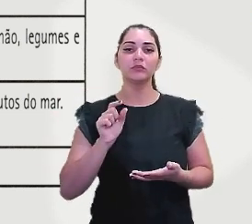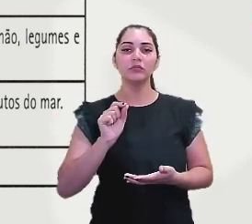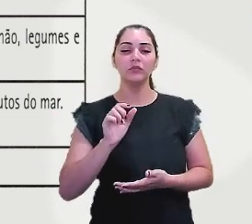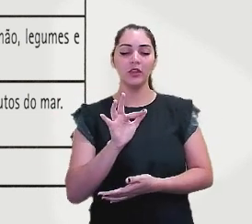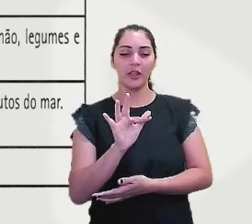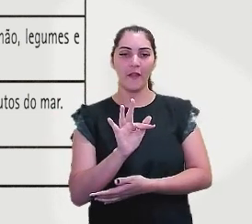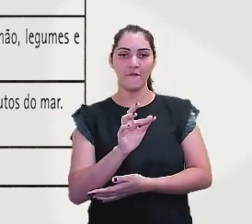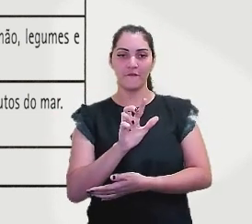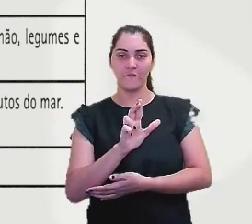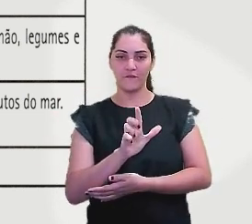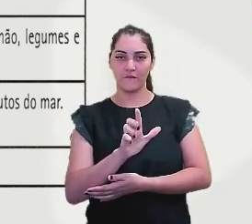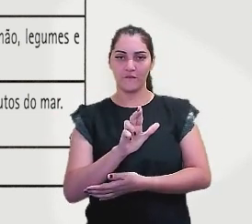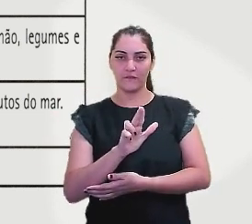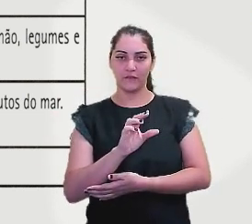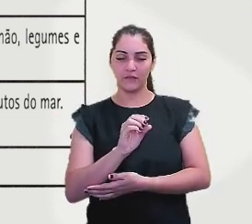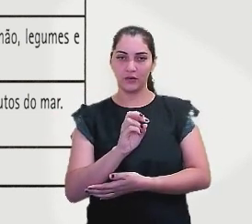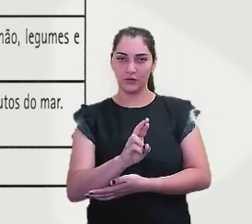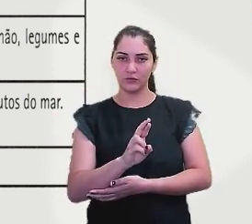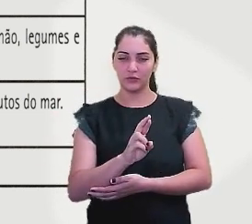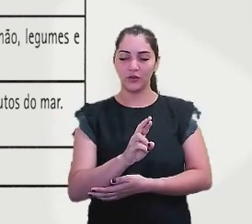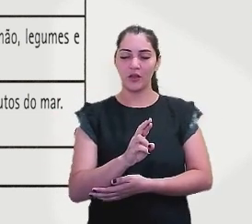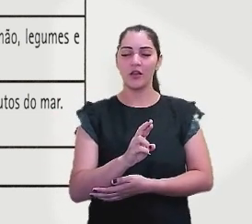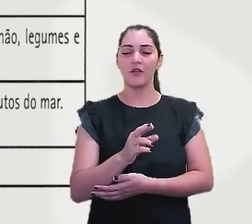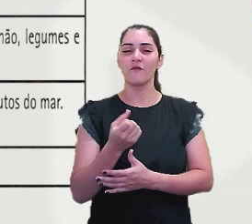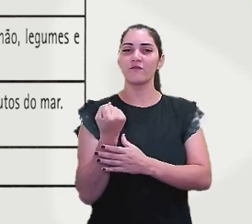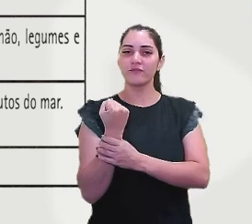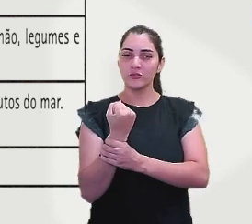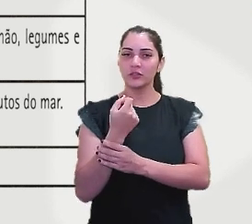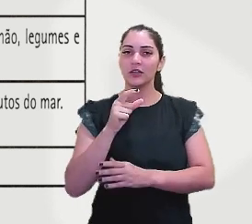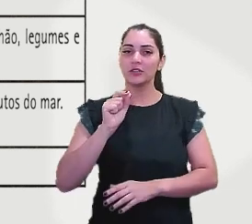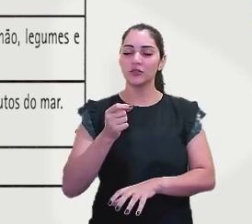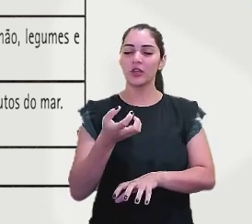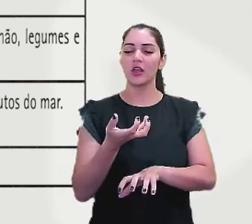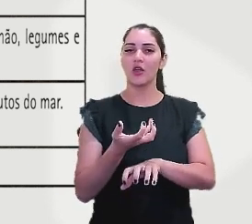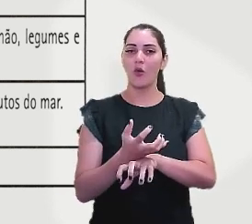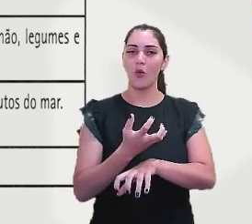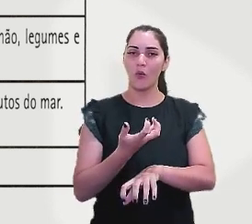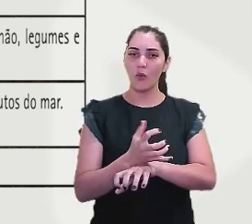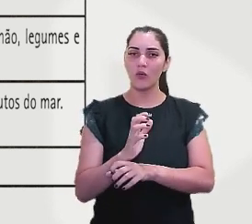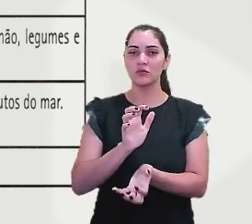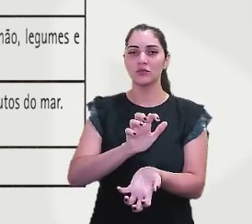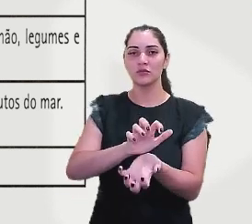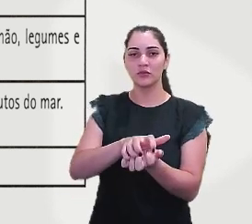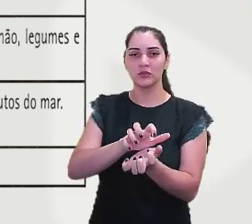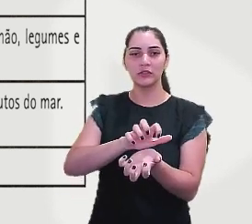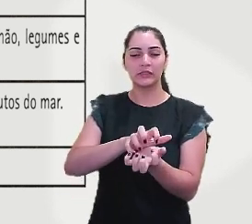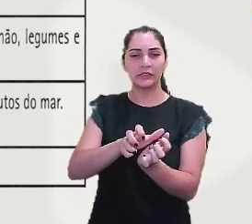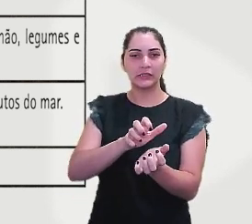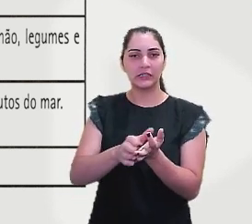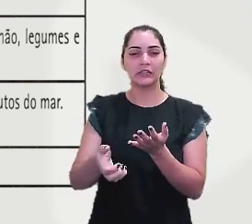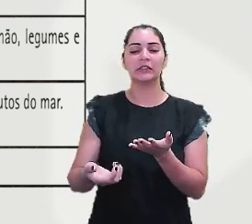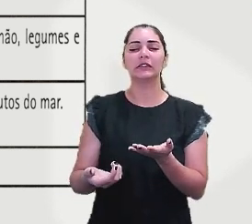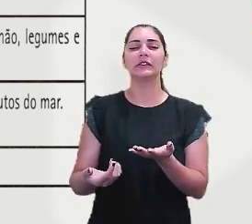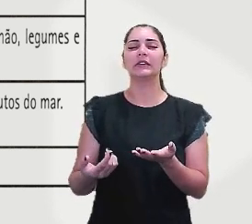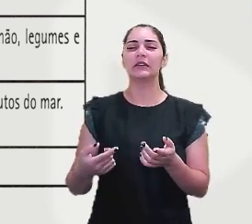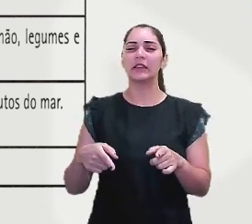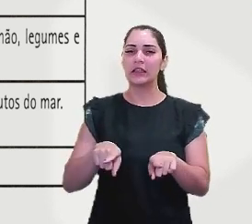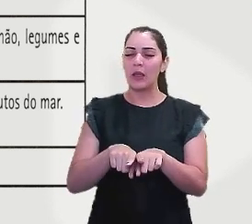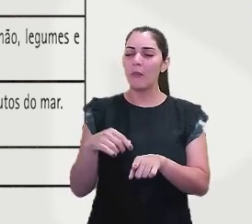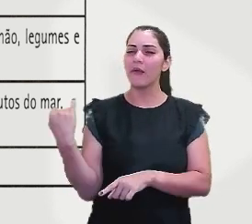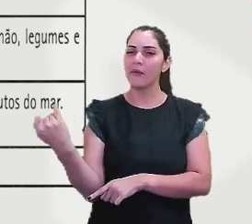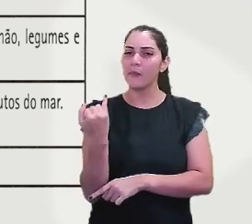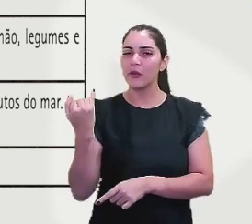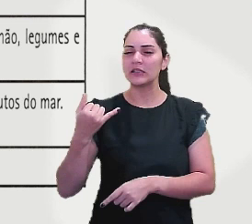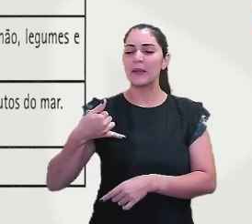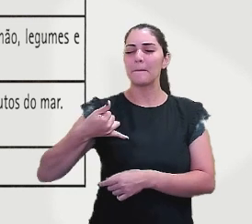flúor. Fortalece os ossos e dentes, gente. Não preciso dizer a importância do flúor também para evitar os famosos